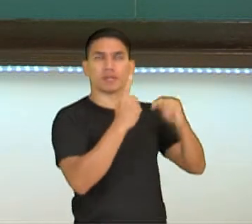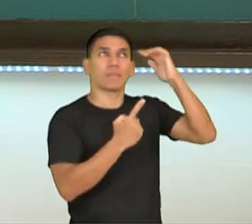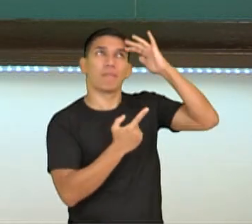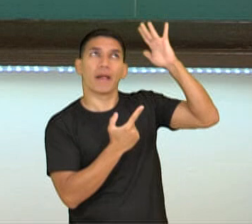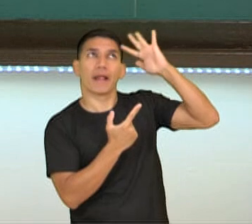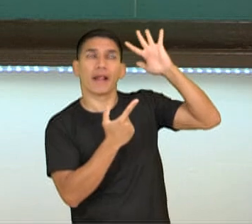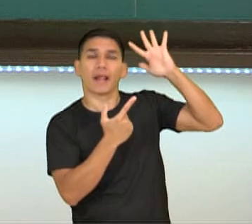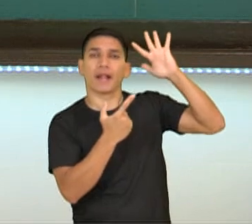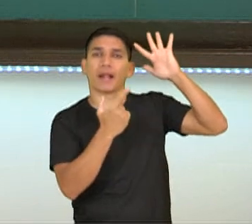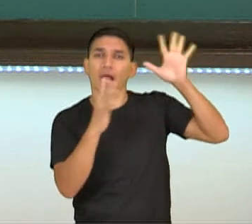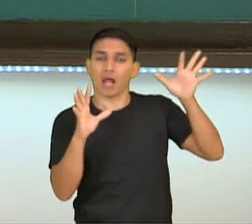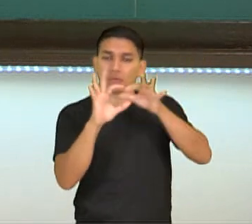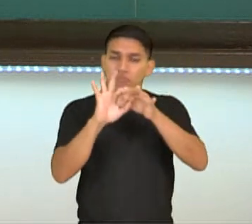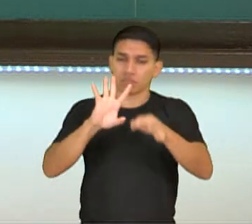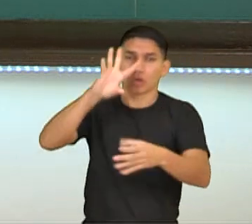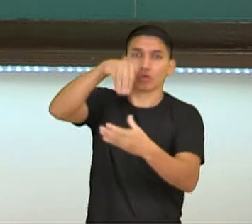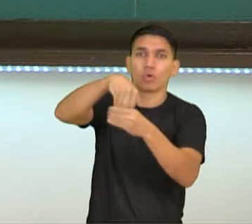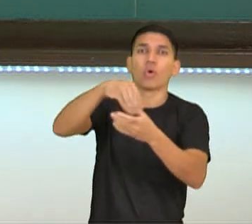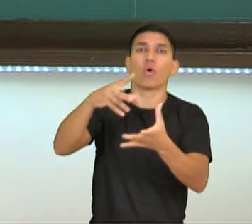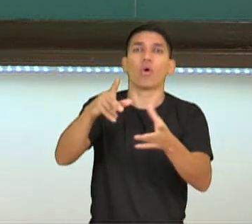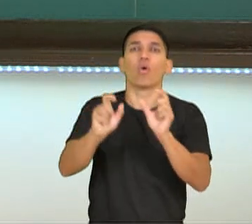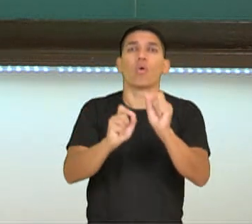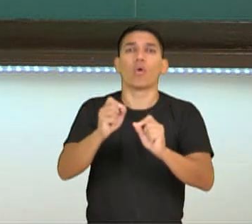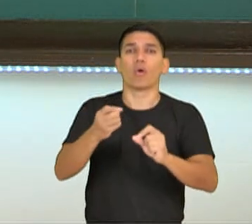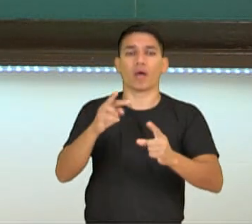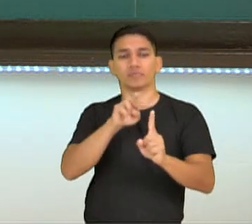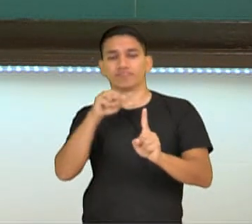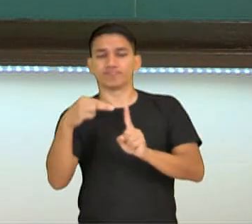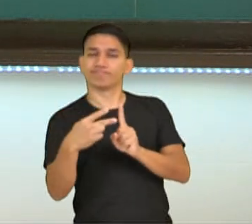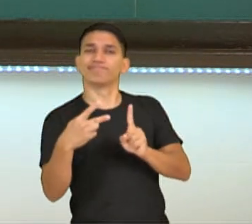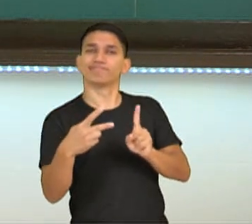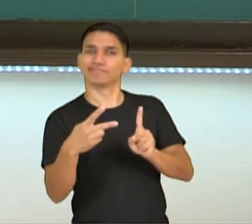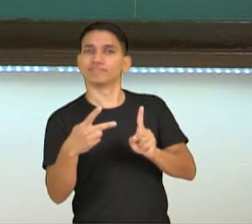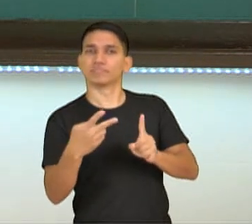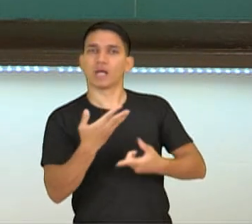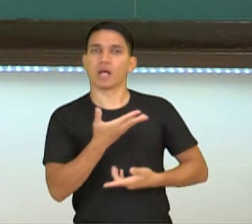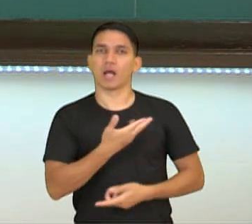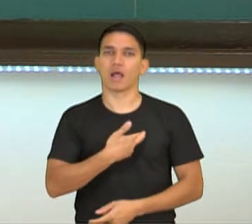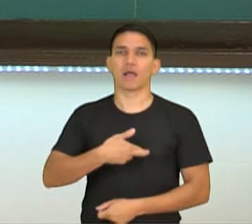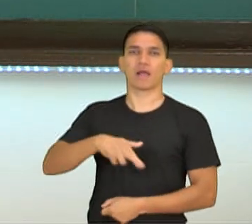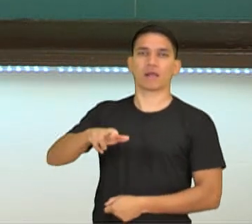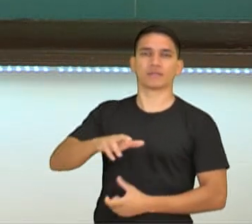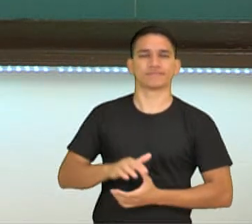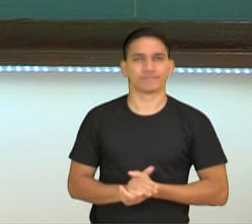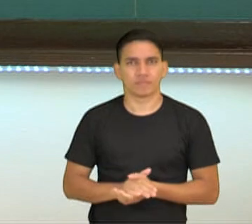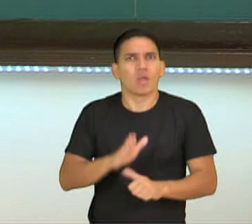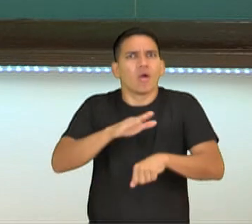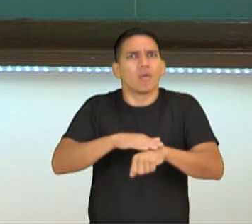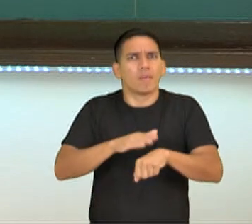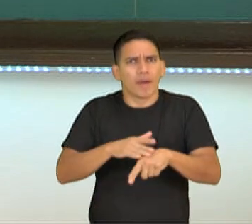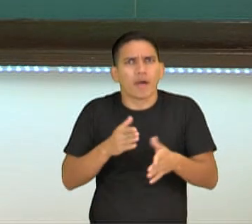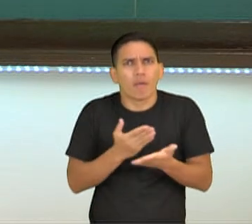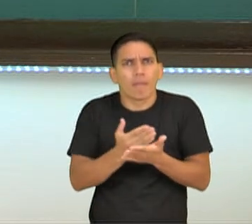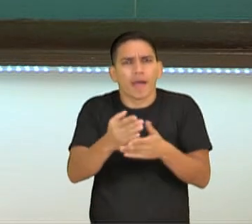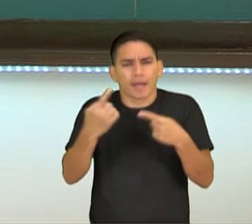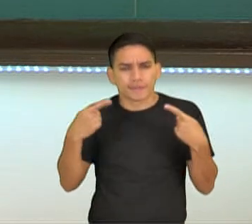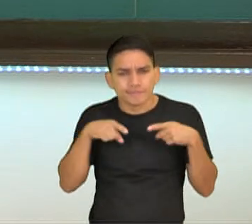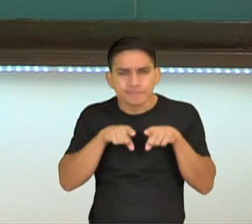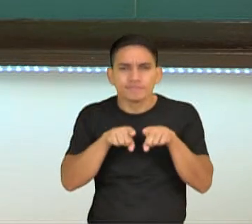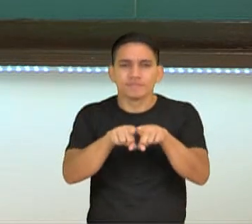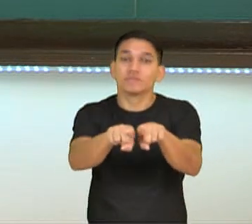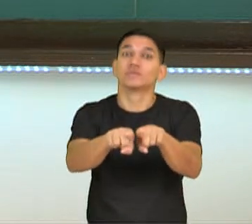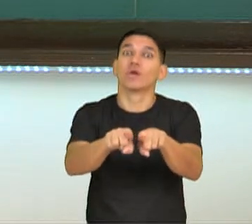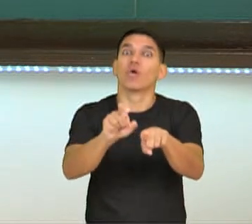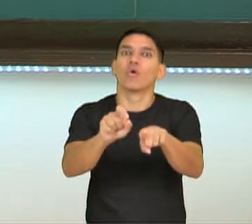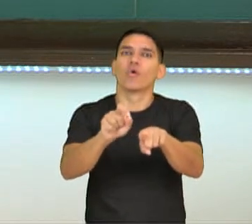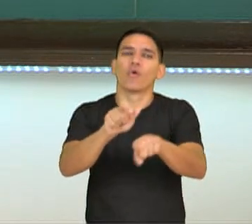sobre a perspectiva religiosa. E, a partir desse momento em que houve uma certa união entre esses dois pensamentos,